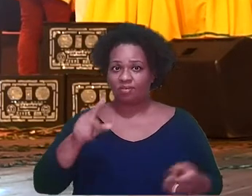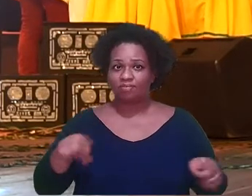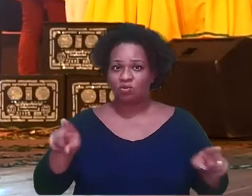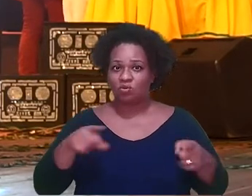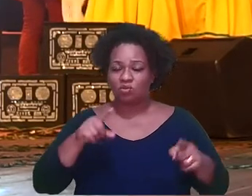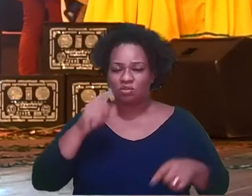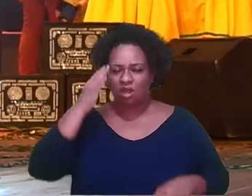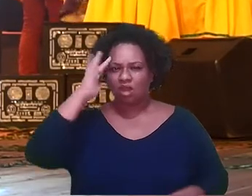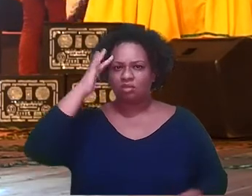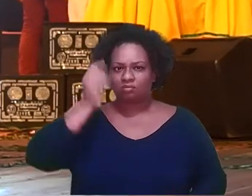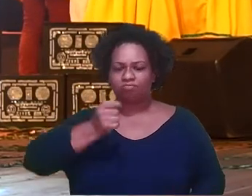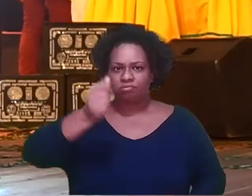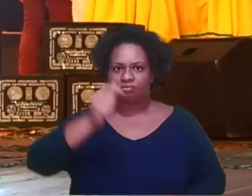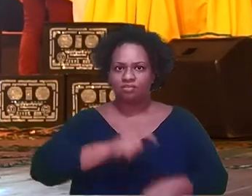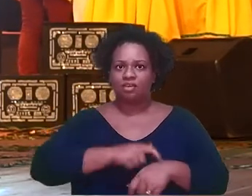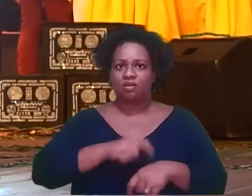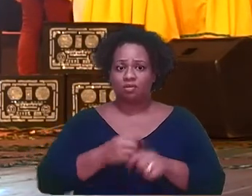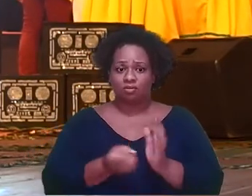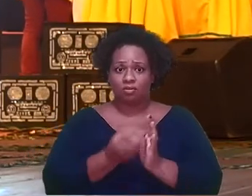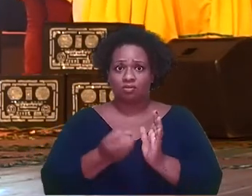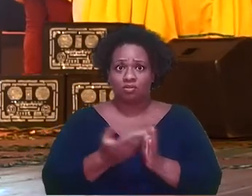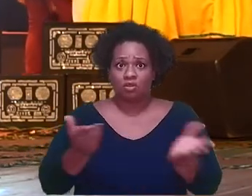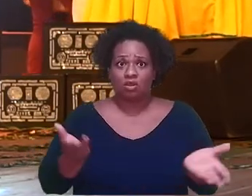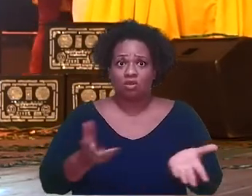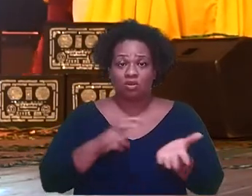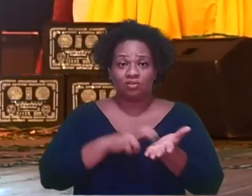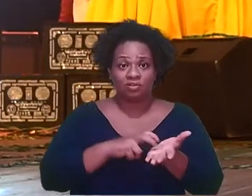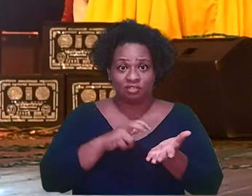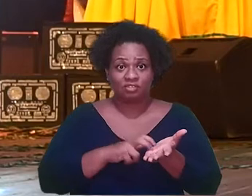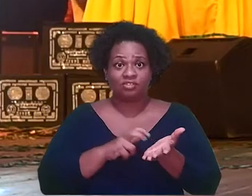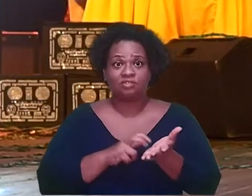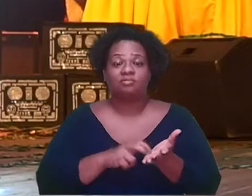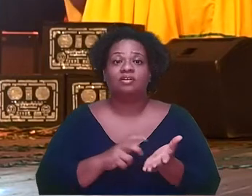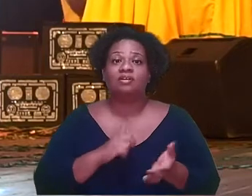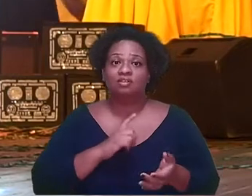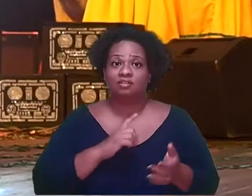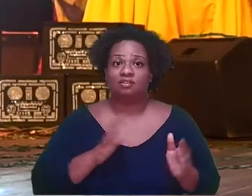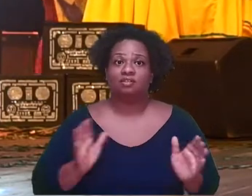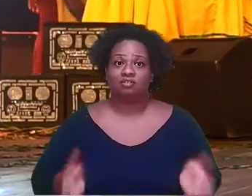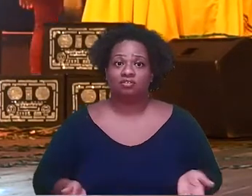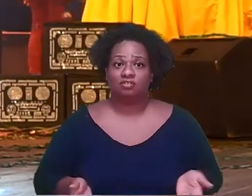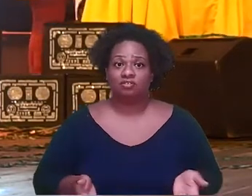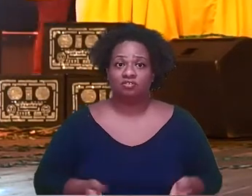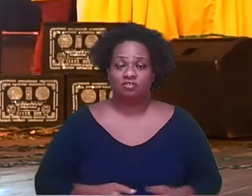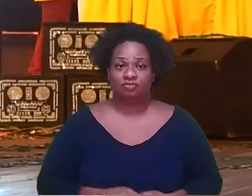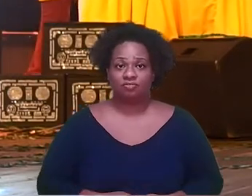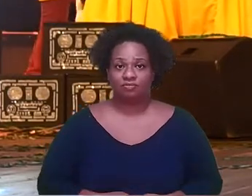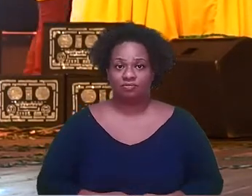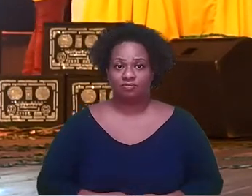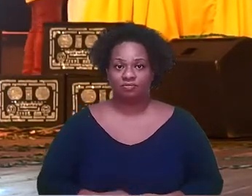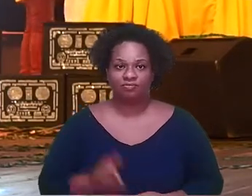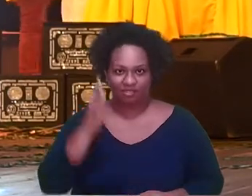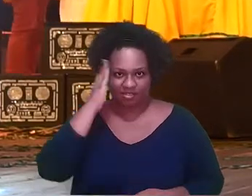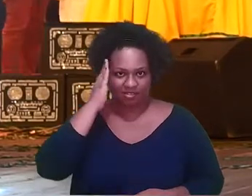vocês sabem, né? O que é que acontece? E essa música aqui tem mais de 100 anos. Isso aqui, ó. Isso é o patrimônio